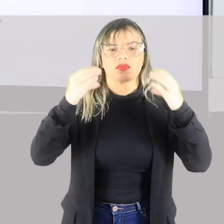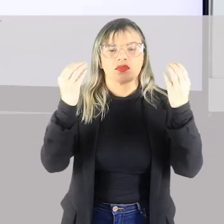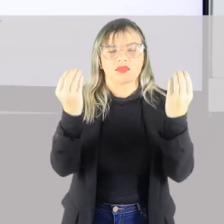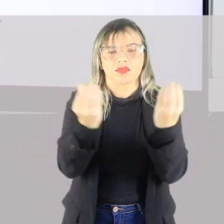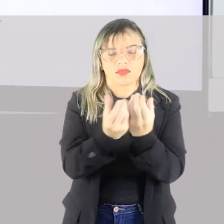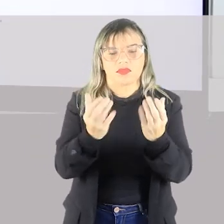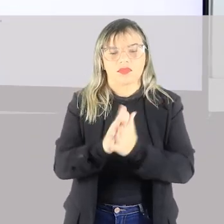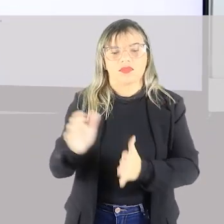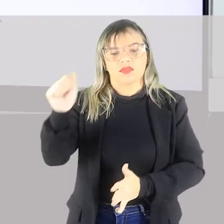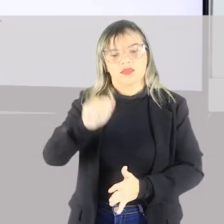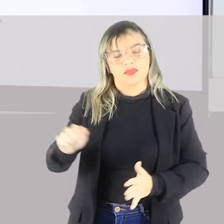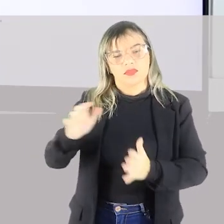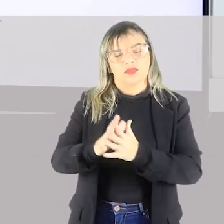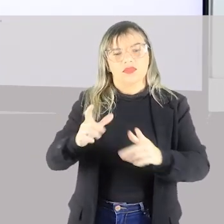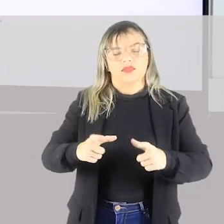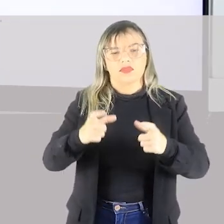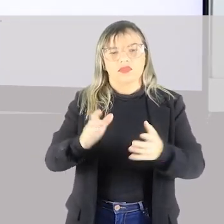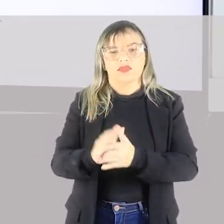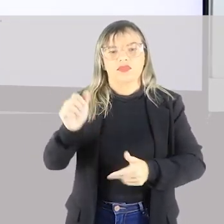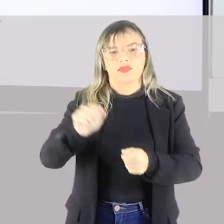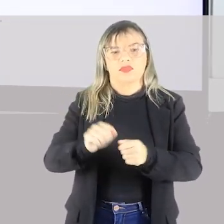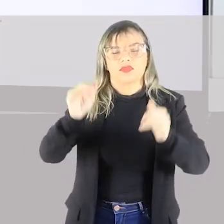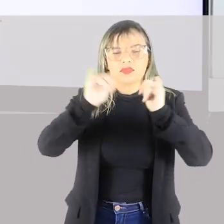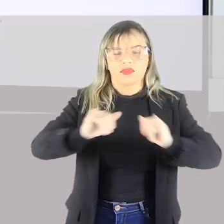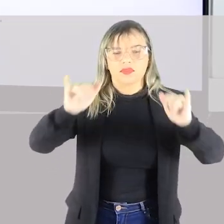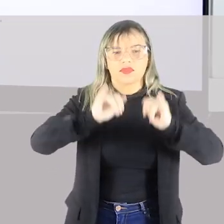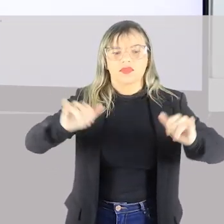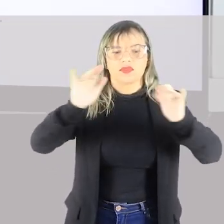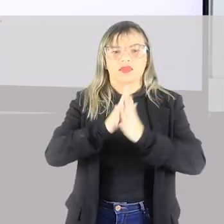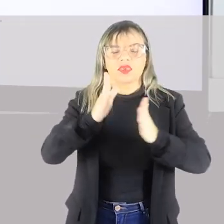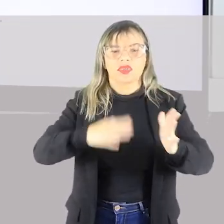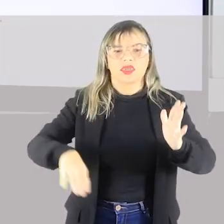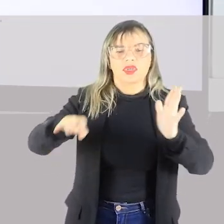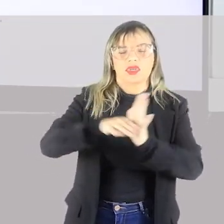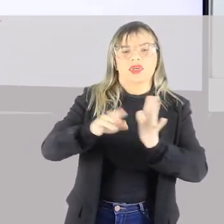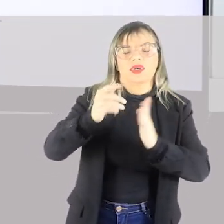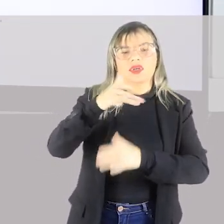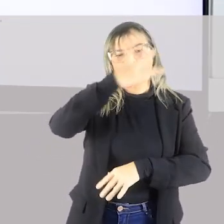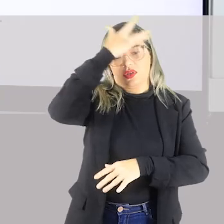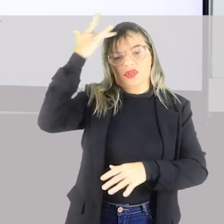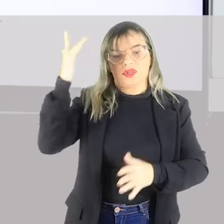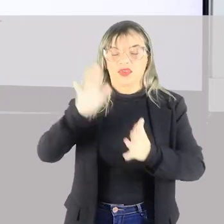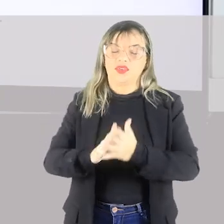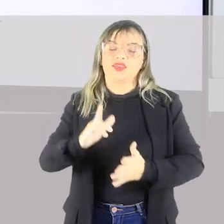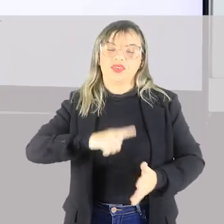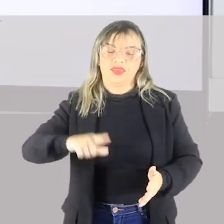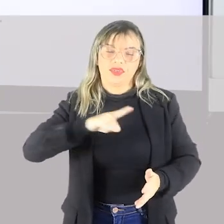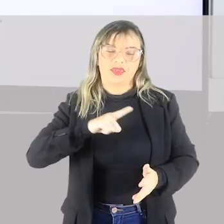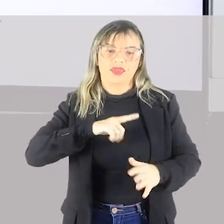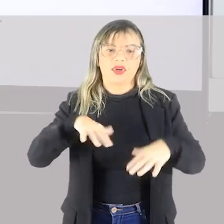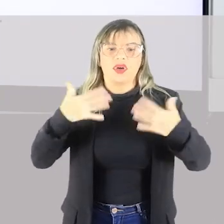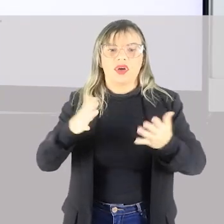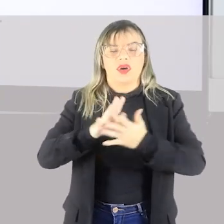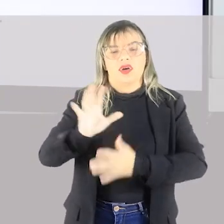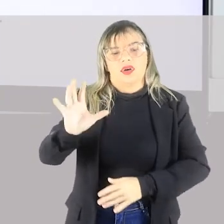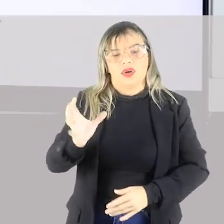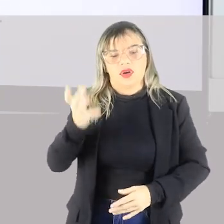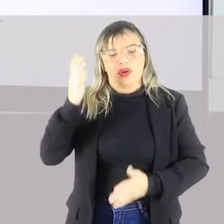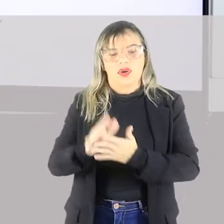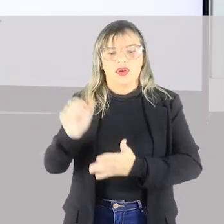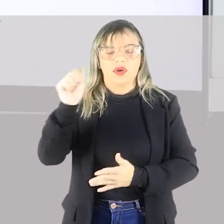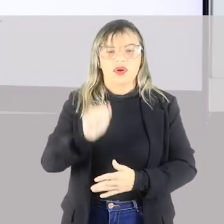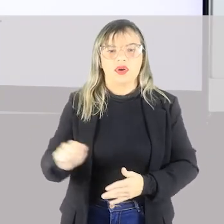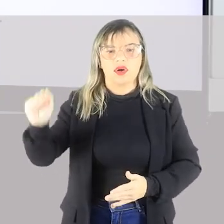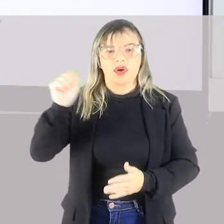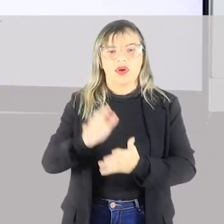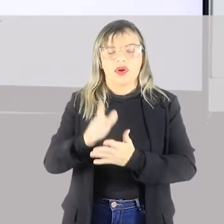da associação de moradores, isso faz com que a informação chegue até as pessoas também, ou pelo menos deveria ser, né? Uma associação forte é uma associação